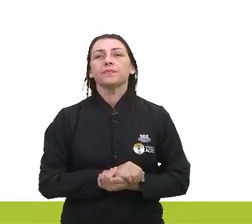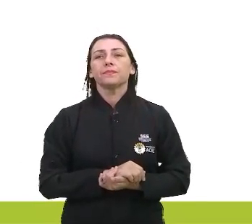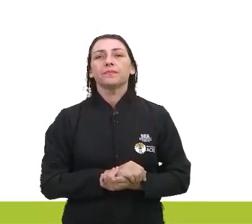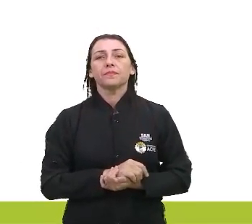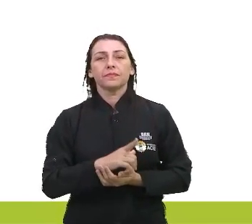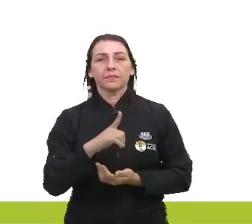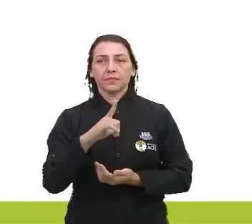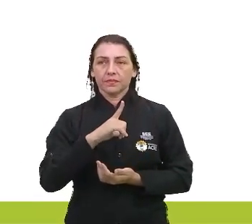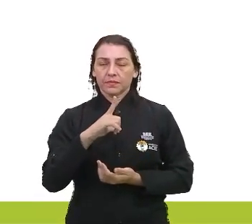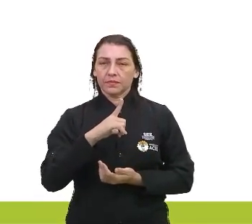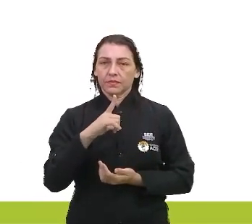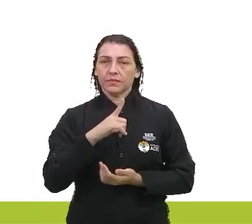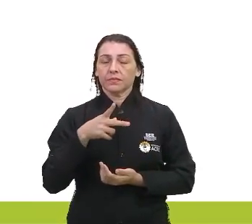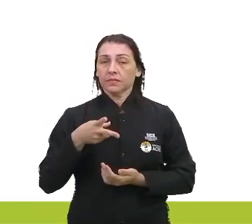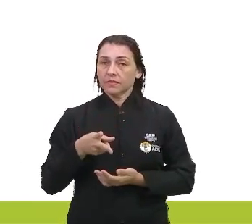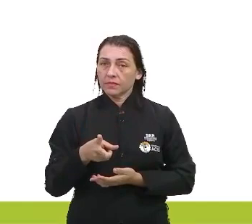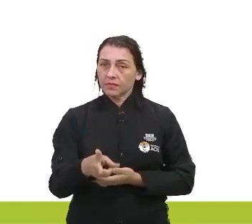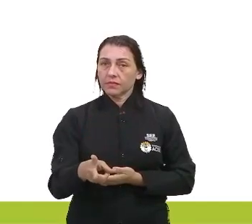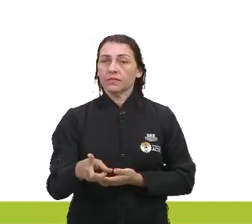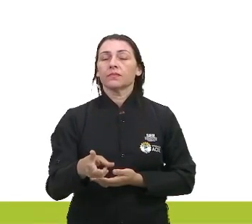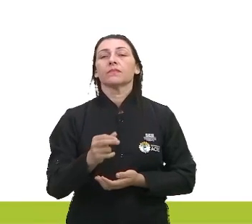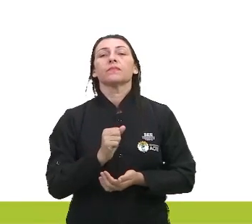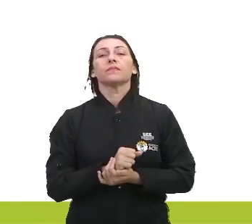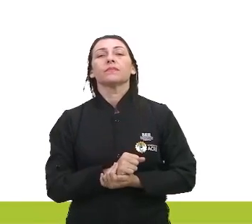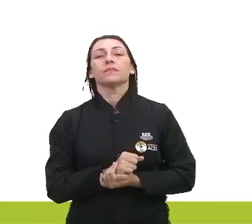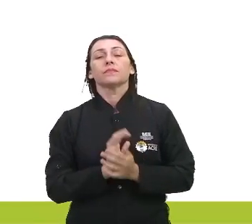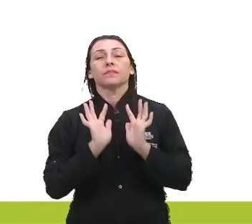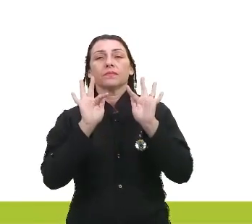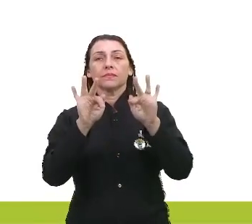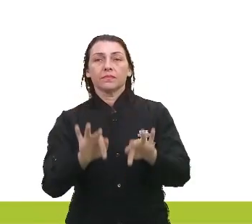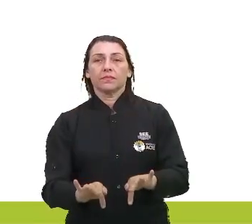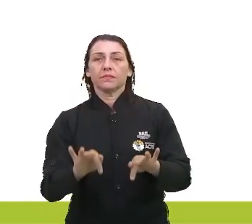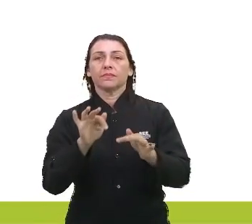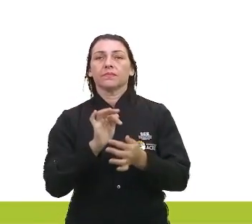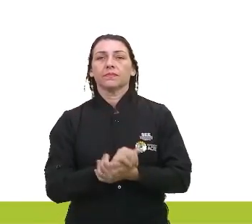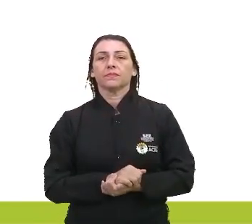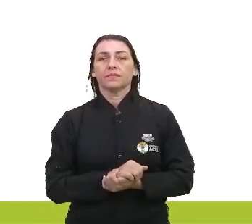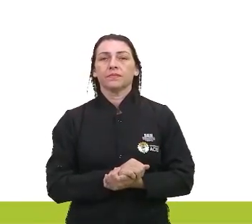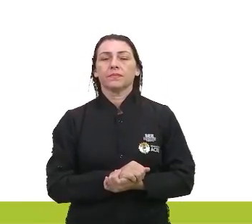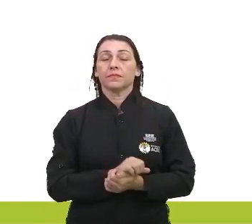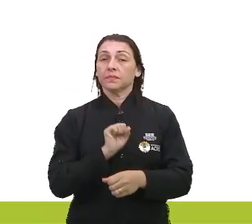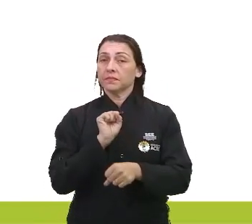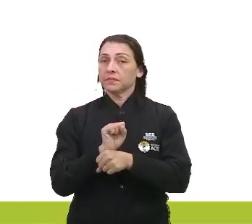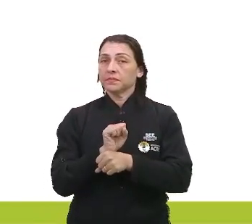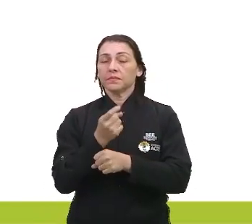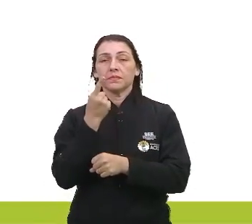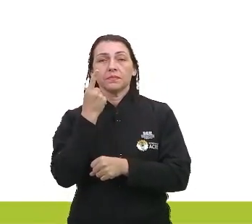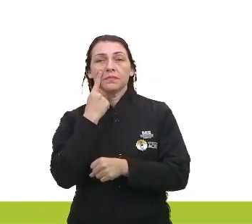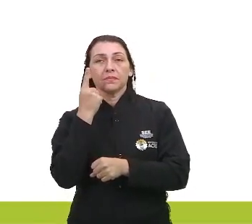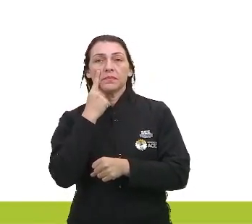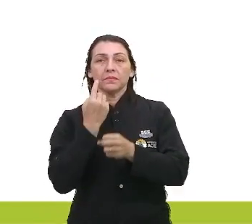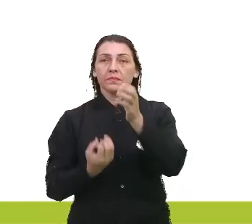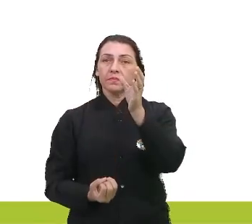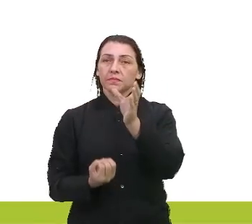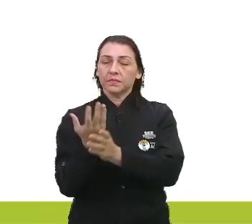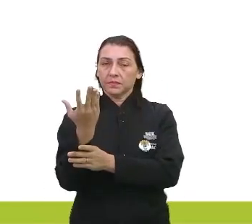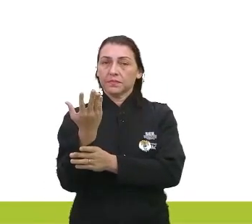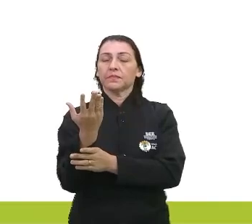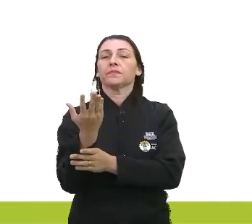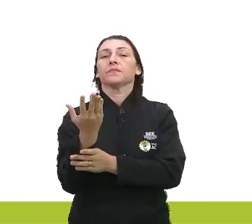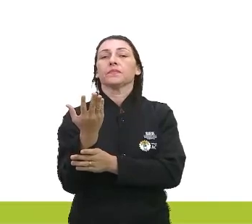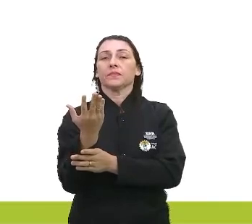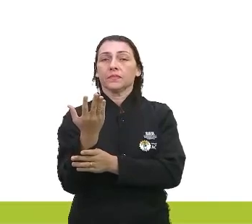Tem muita coisa, mas aí a gente consegue avançar e finalizar aqui nesse pedacinho aqui para a gente dar uma pausa. Origens e